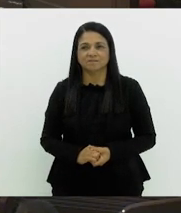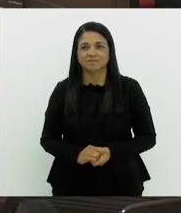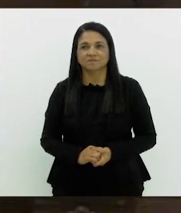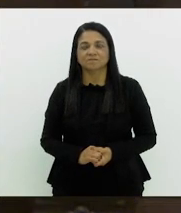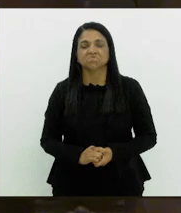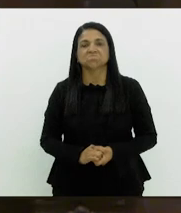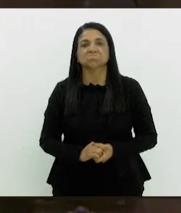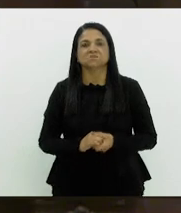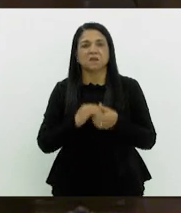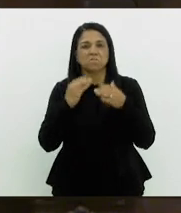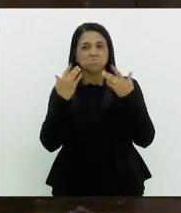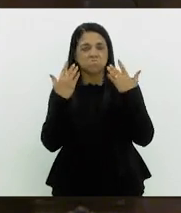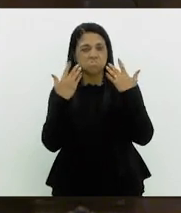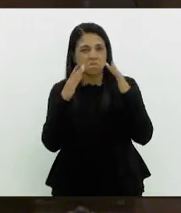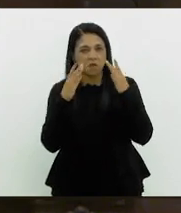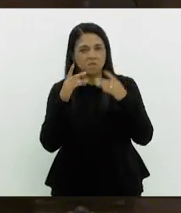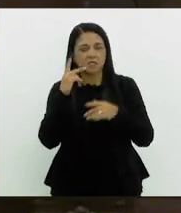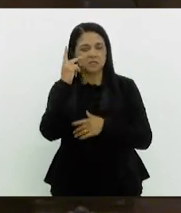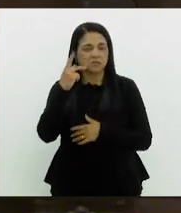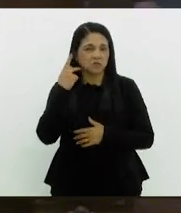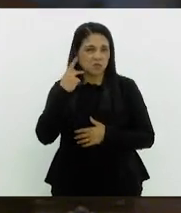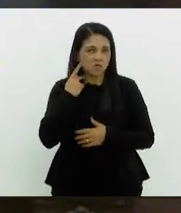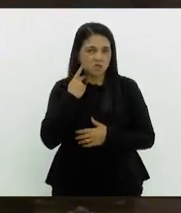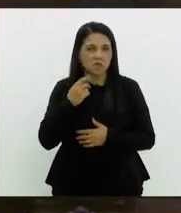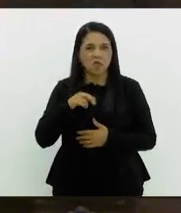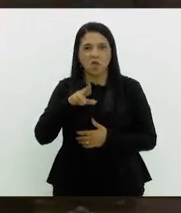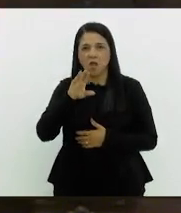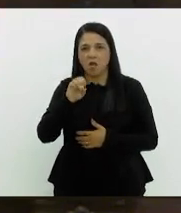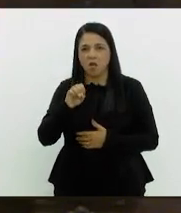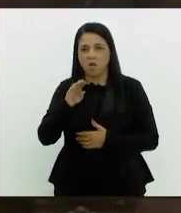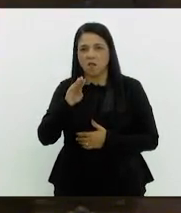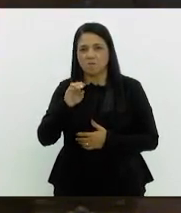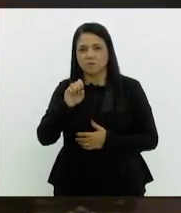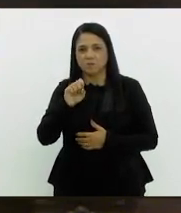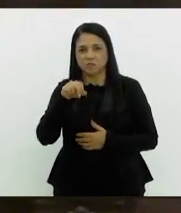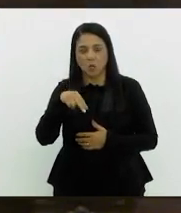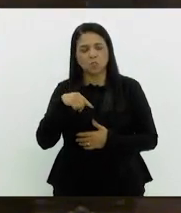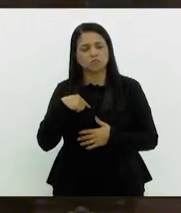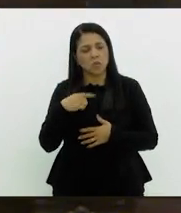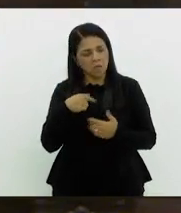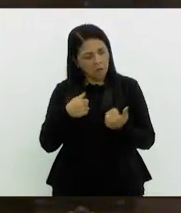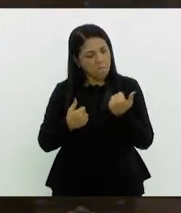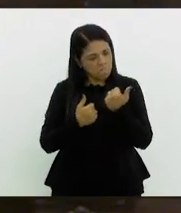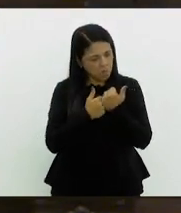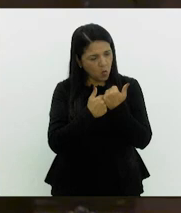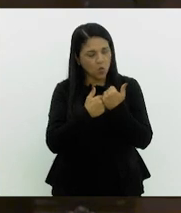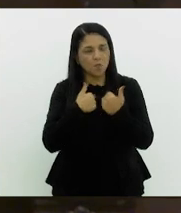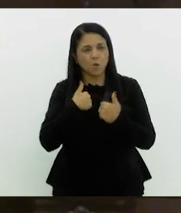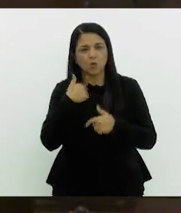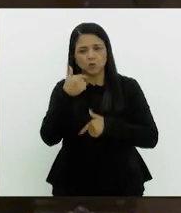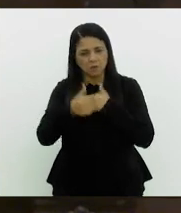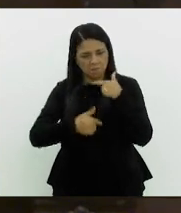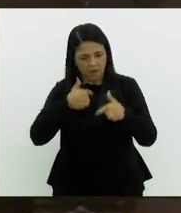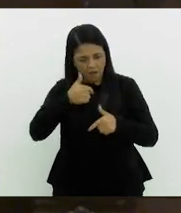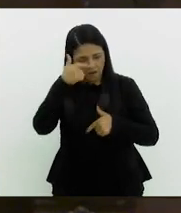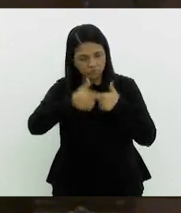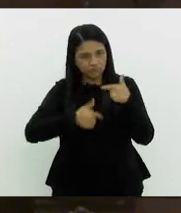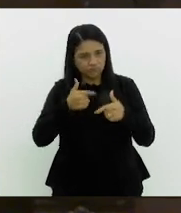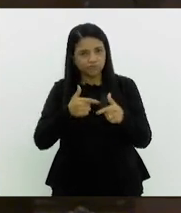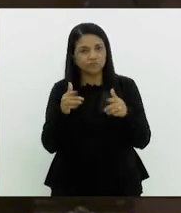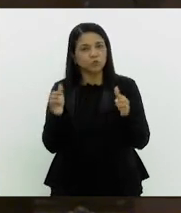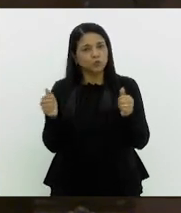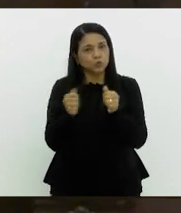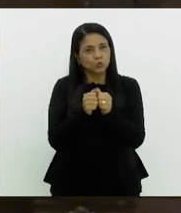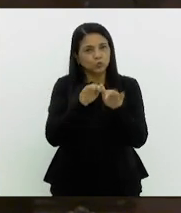Parabéns, doutor Robson. Conte com o nosso apoio incondicional. Meu trabalho é junto à mesa